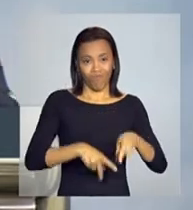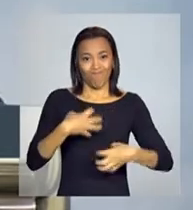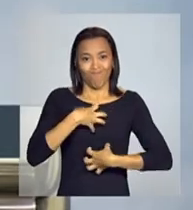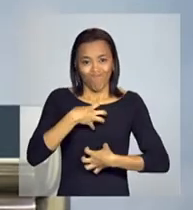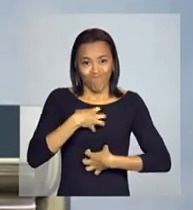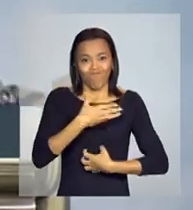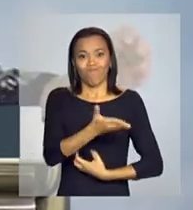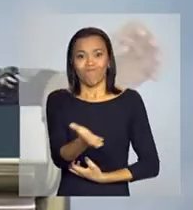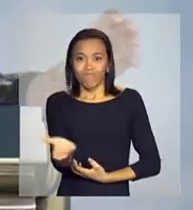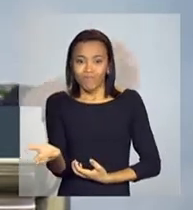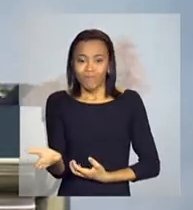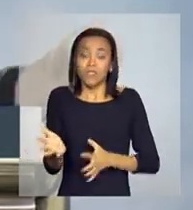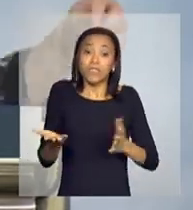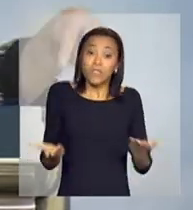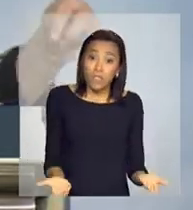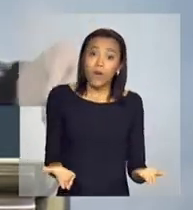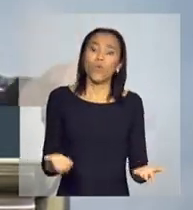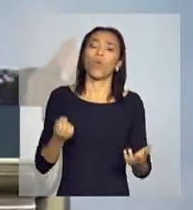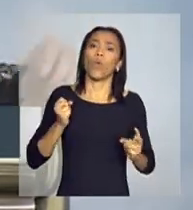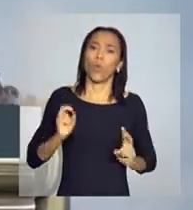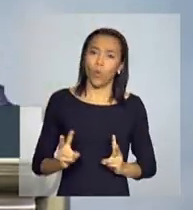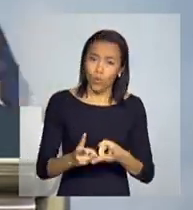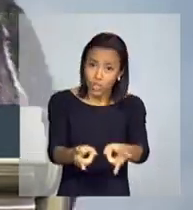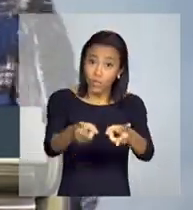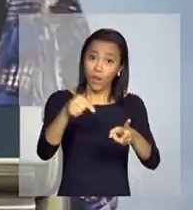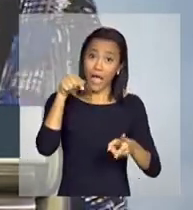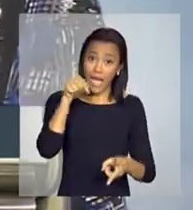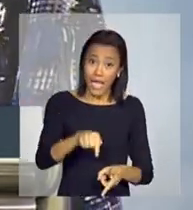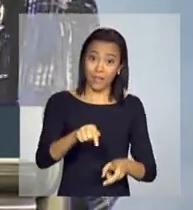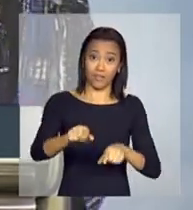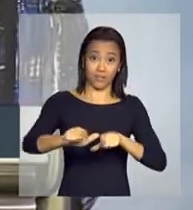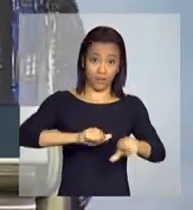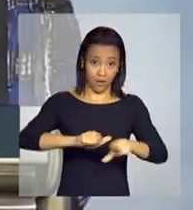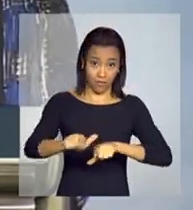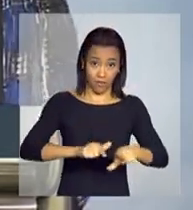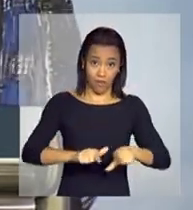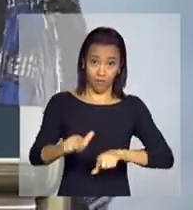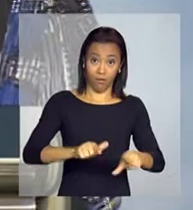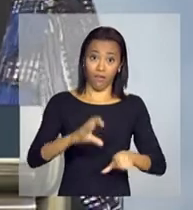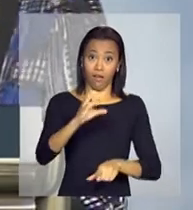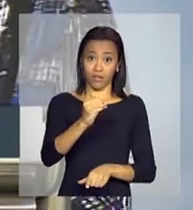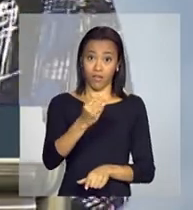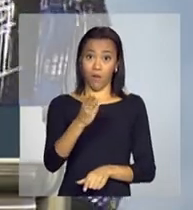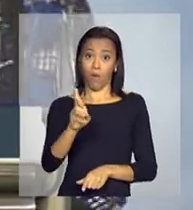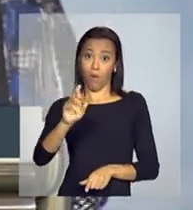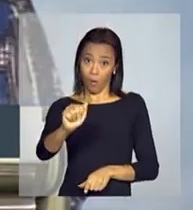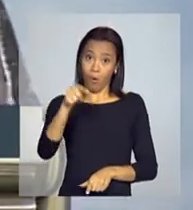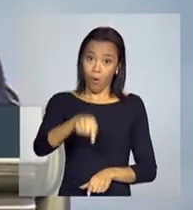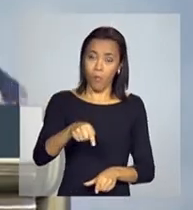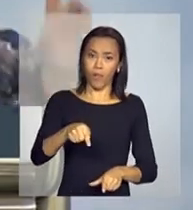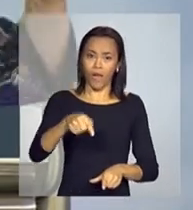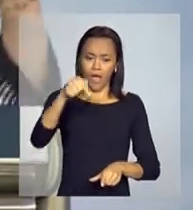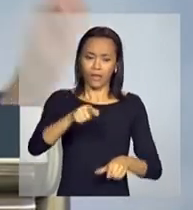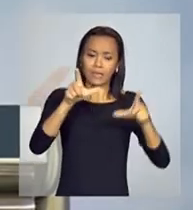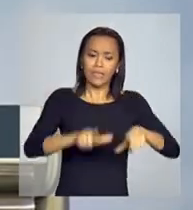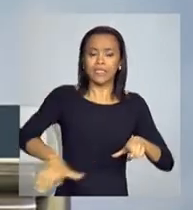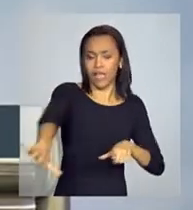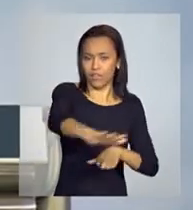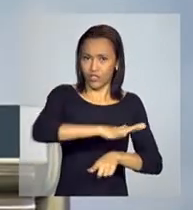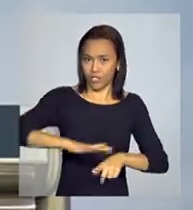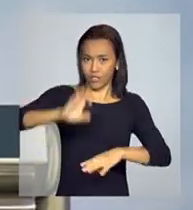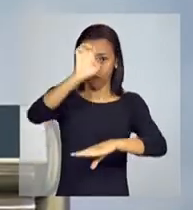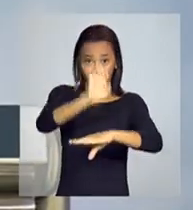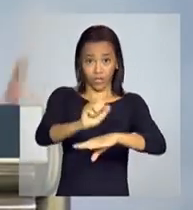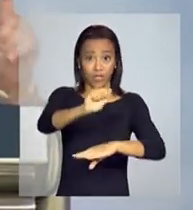Então, além de dar continuidade a obras como essa do Sertão Alagoano, nós fizemos uma outra